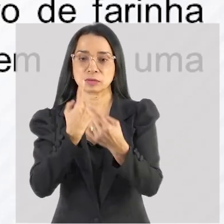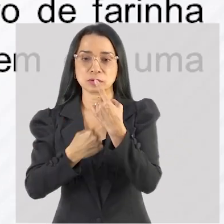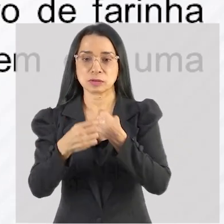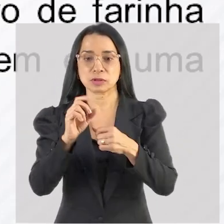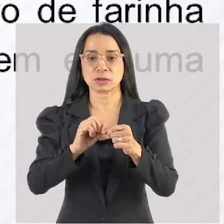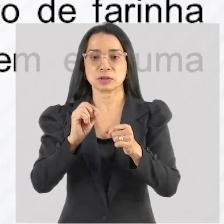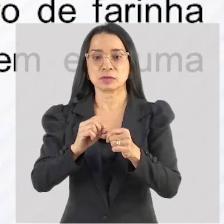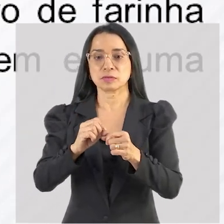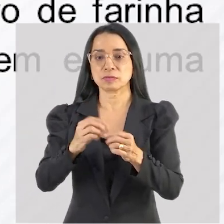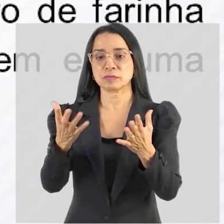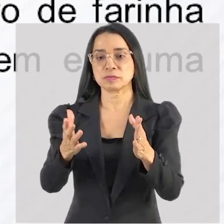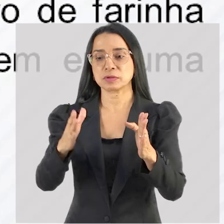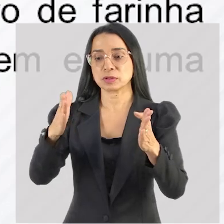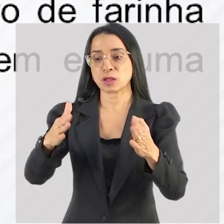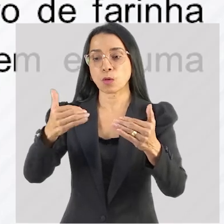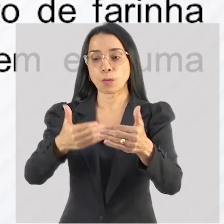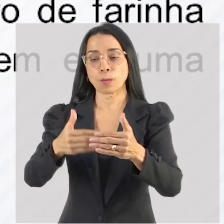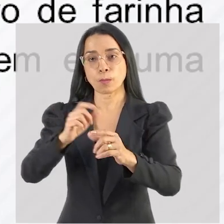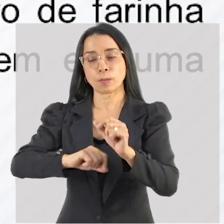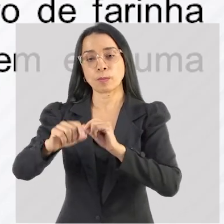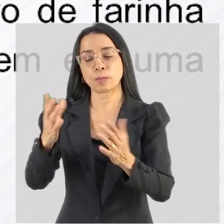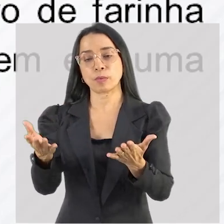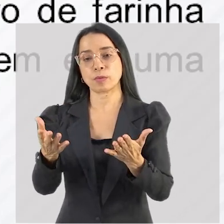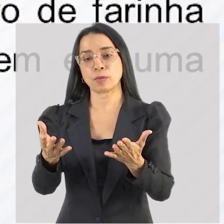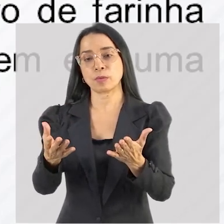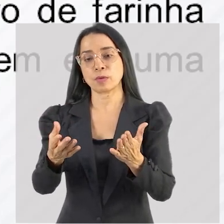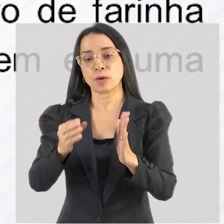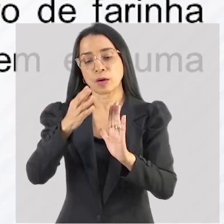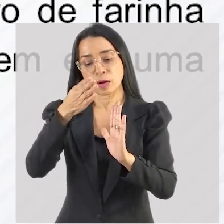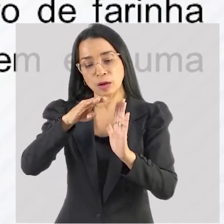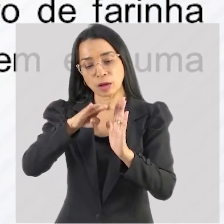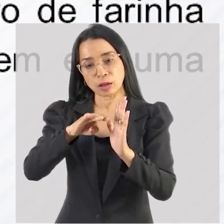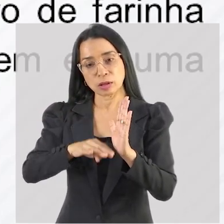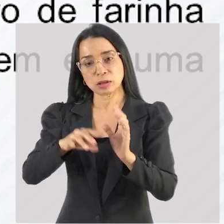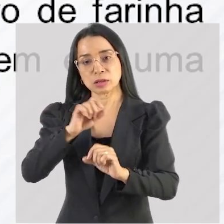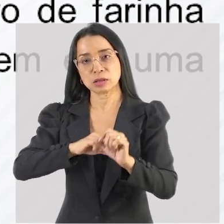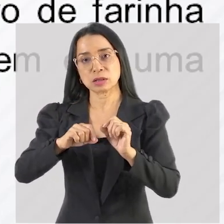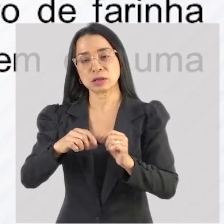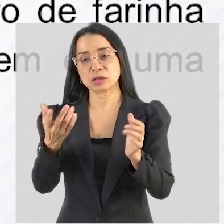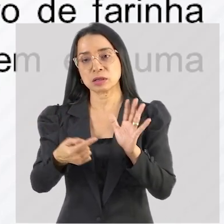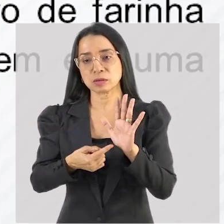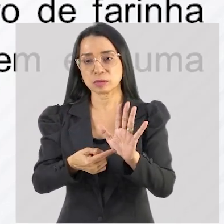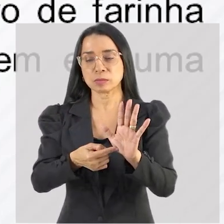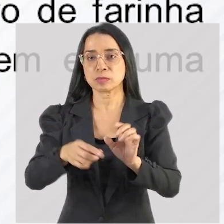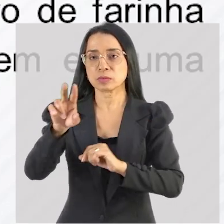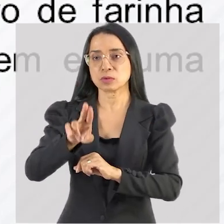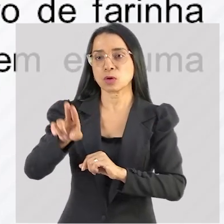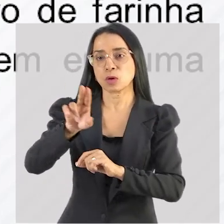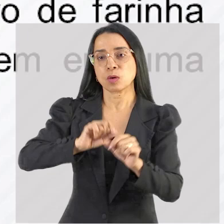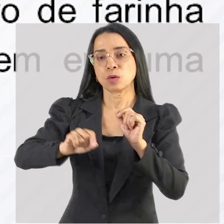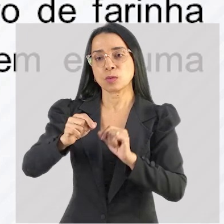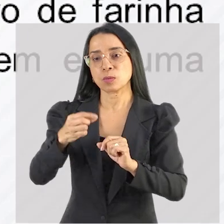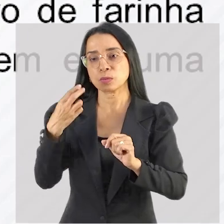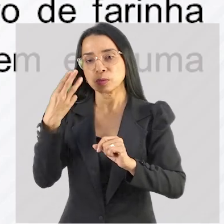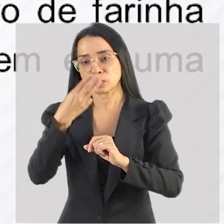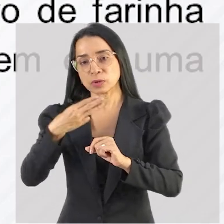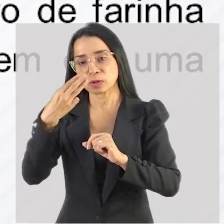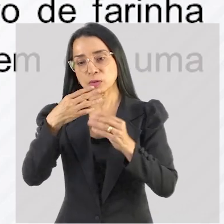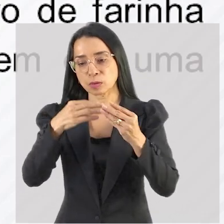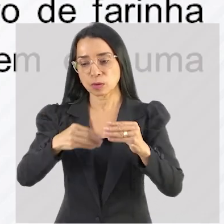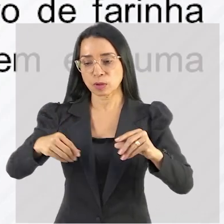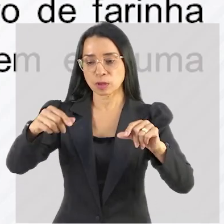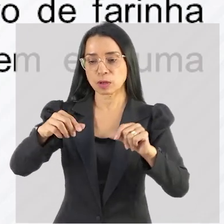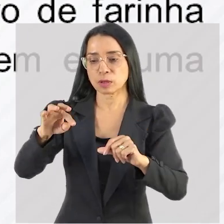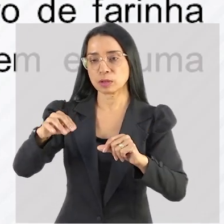deseja fazer um bloco cuja receita indica a utilização de açúcar e farinha de trigo em